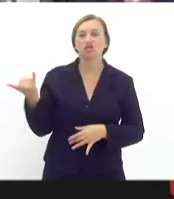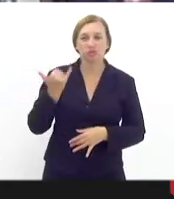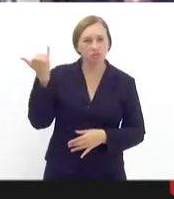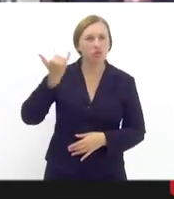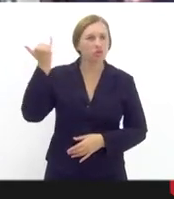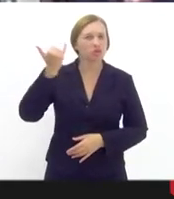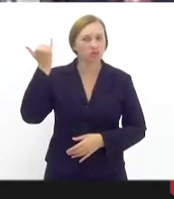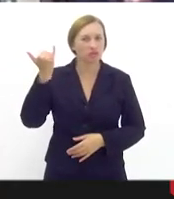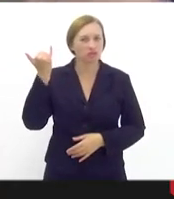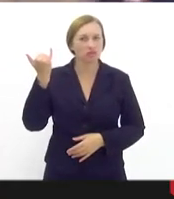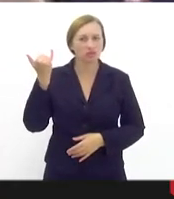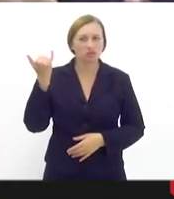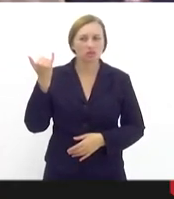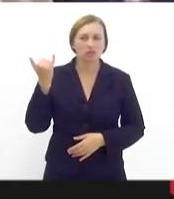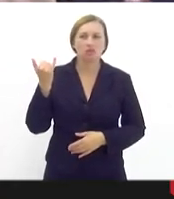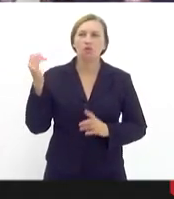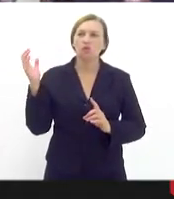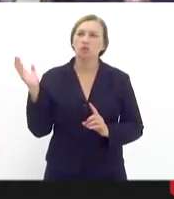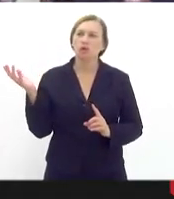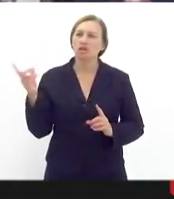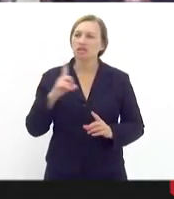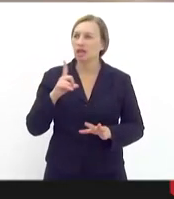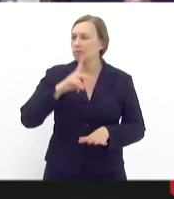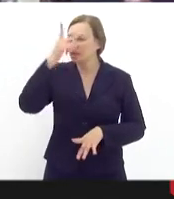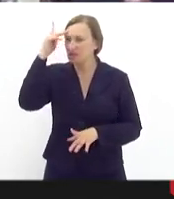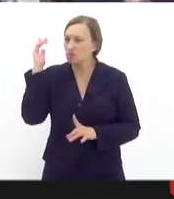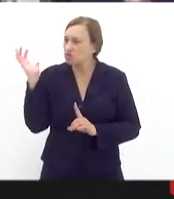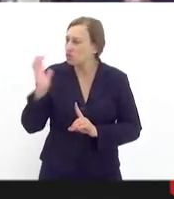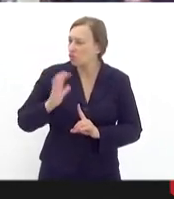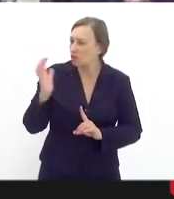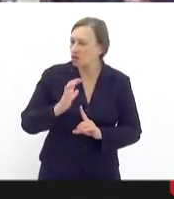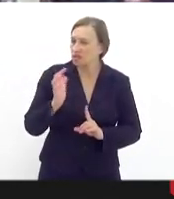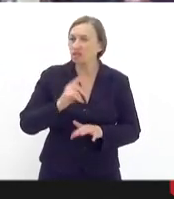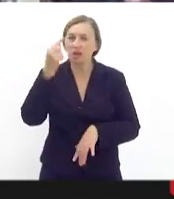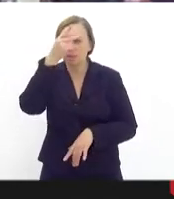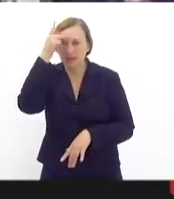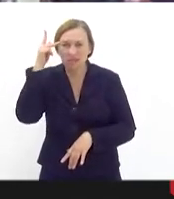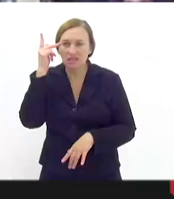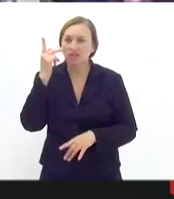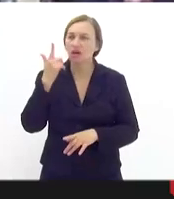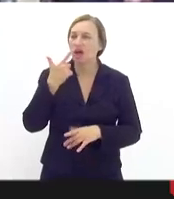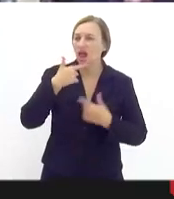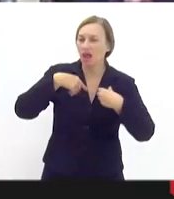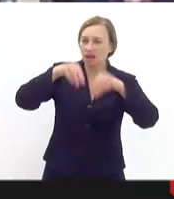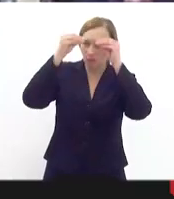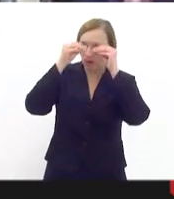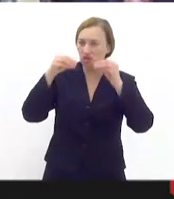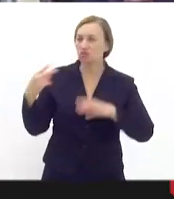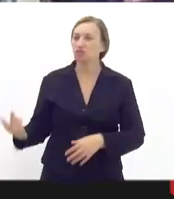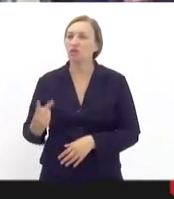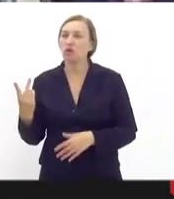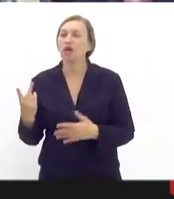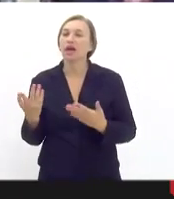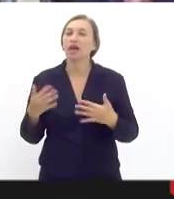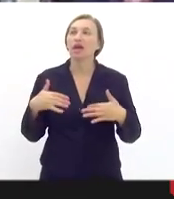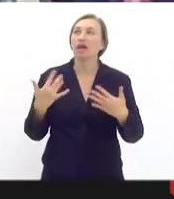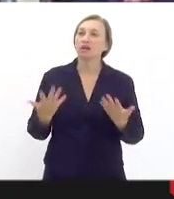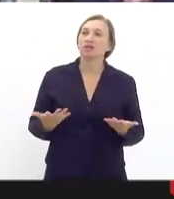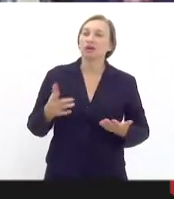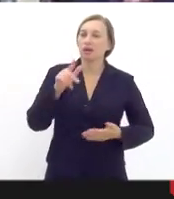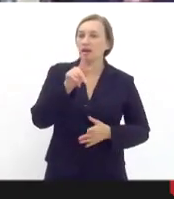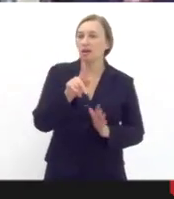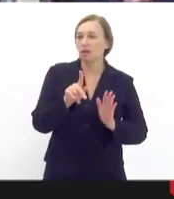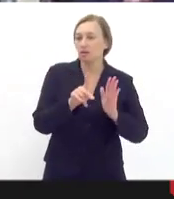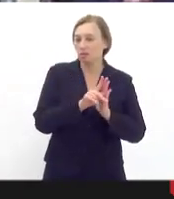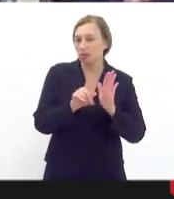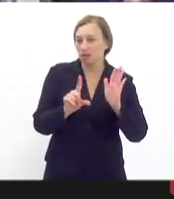importante com os influenciadores, né, e pensando as linguagens e os valores. Que aí, é claro que a PL, ela